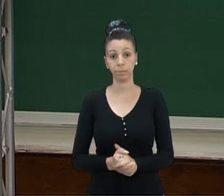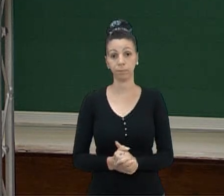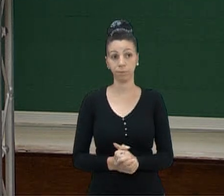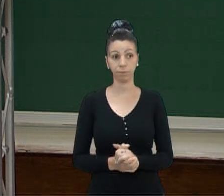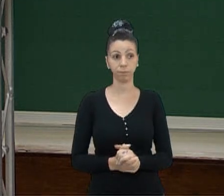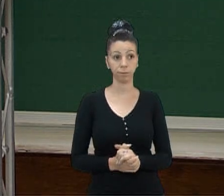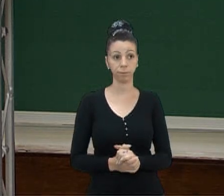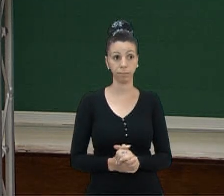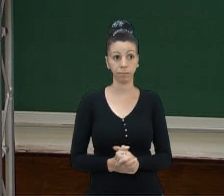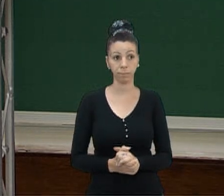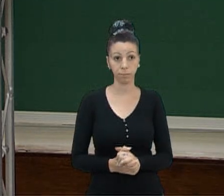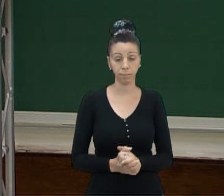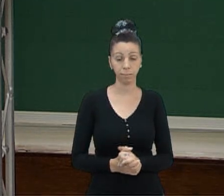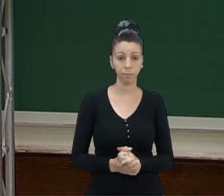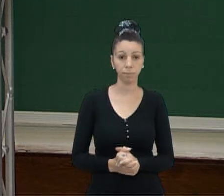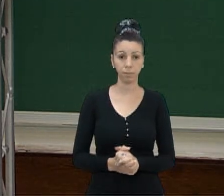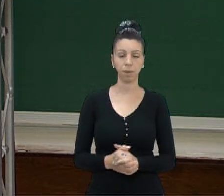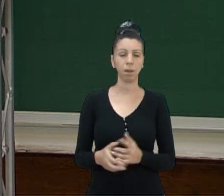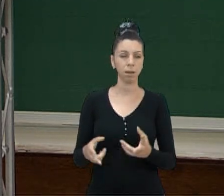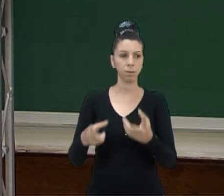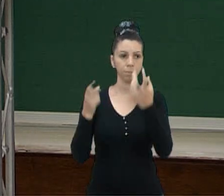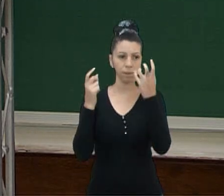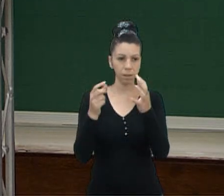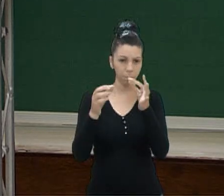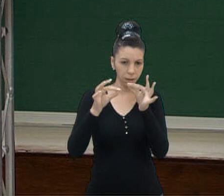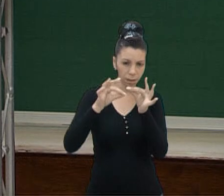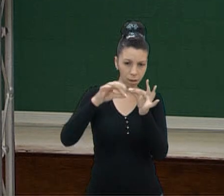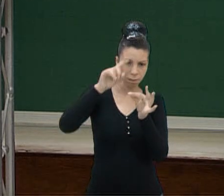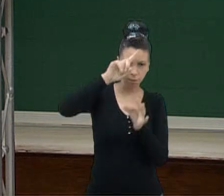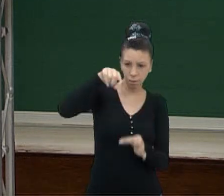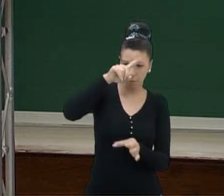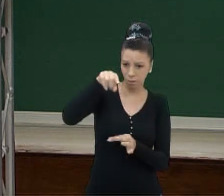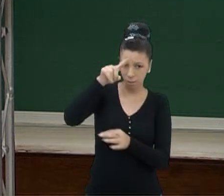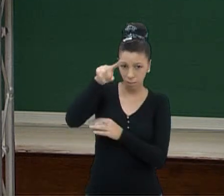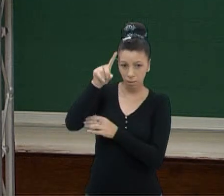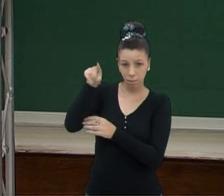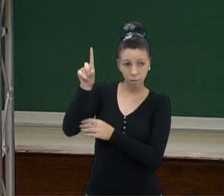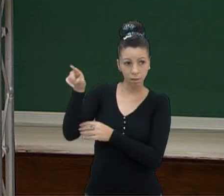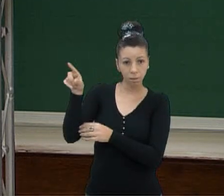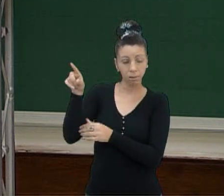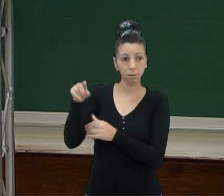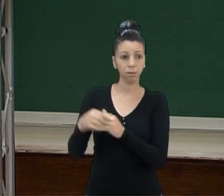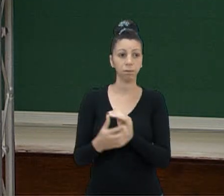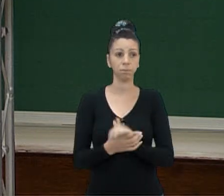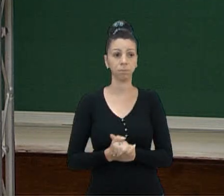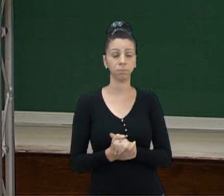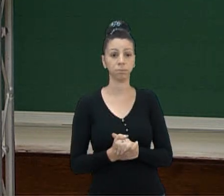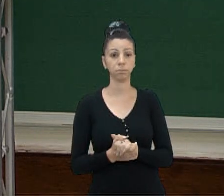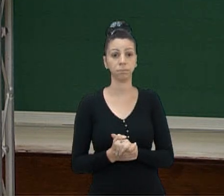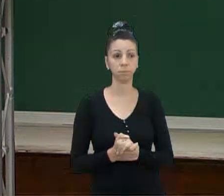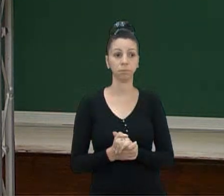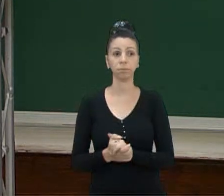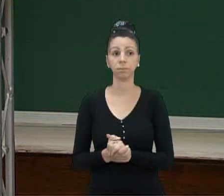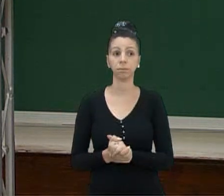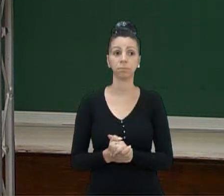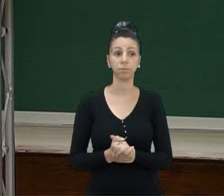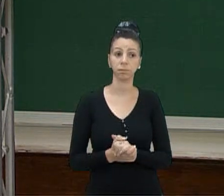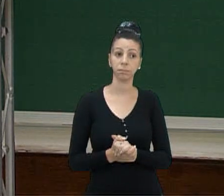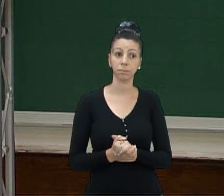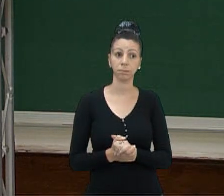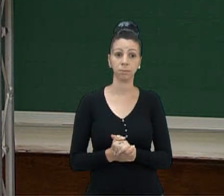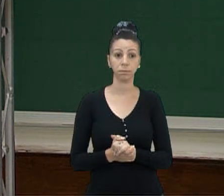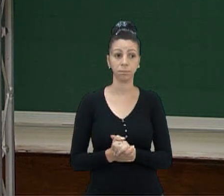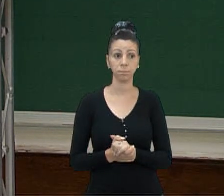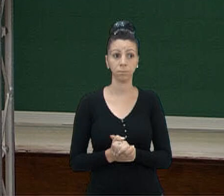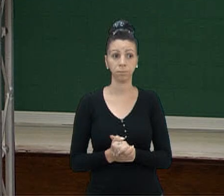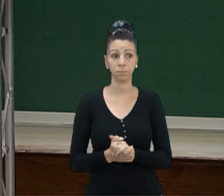onde está riscadinho no mapa, depois vocês podem olhar com mais calma as aulas, vocês vão verificar o mapa e vão verificar